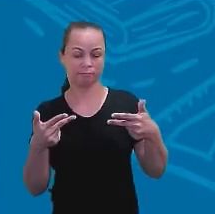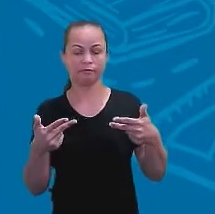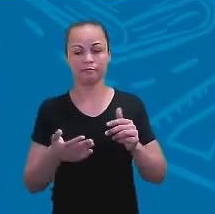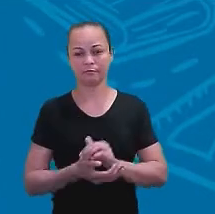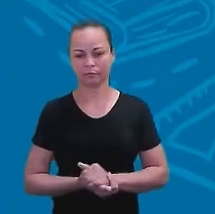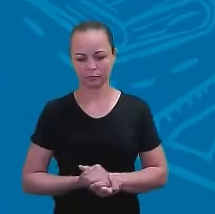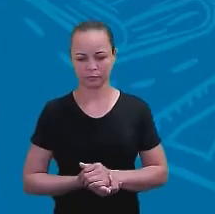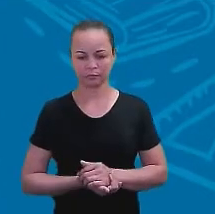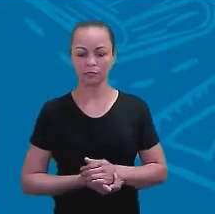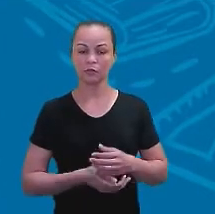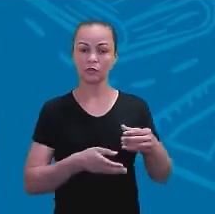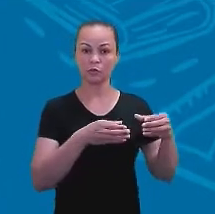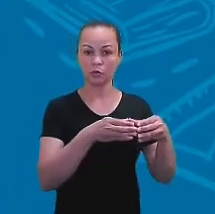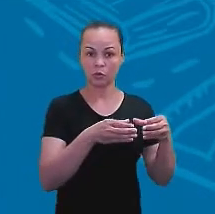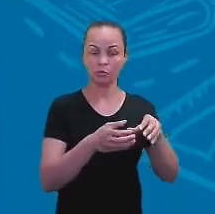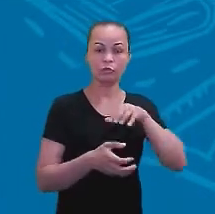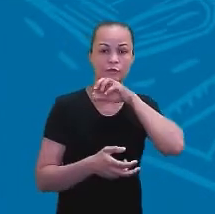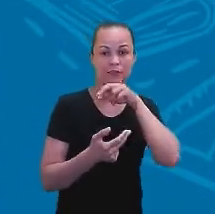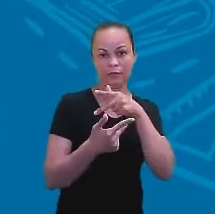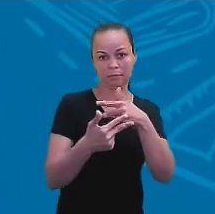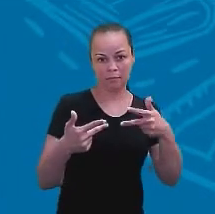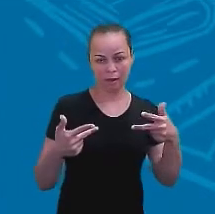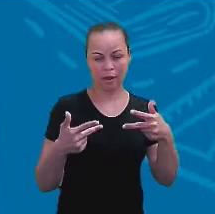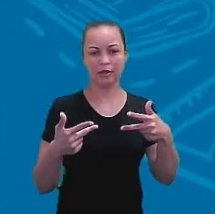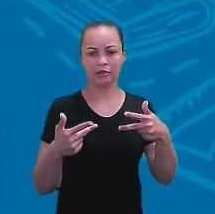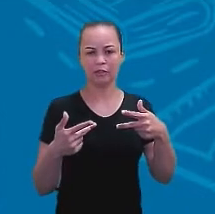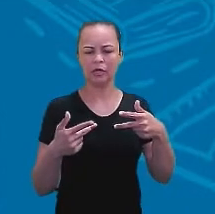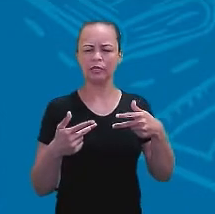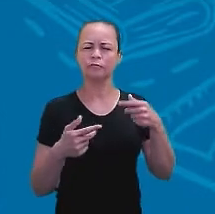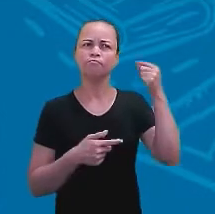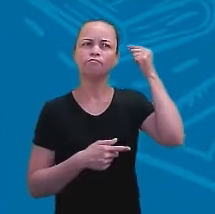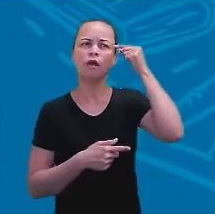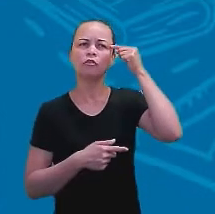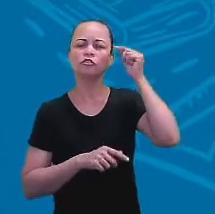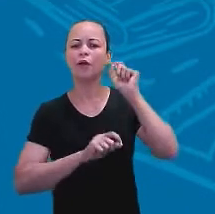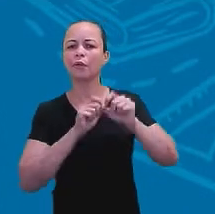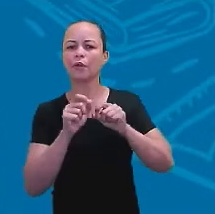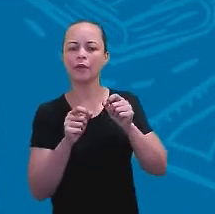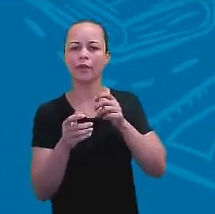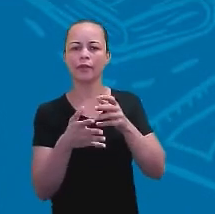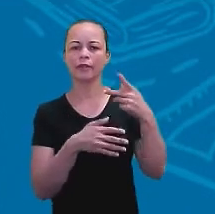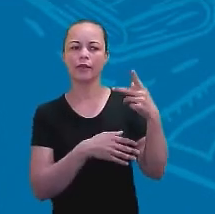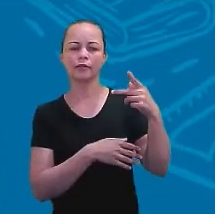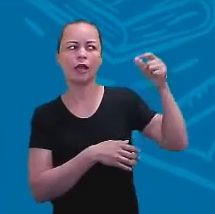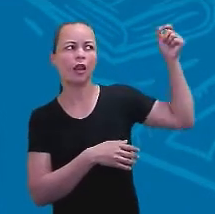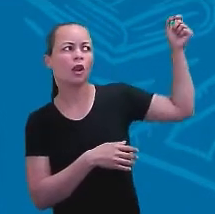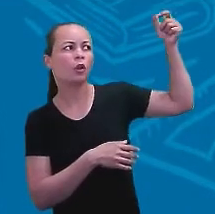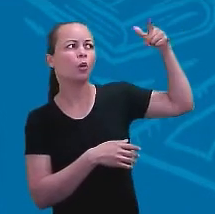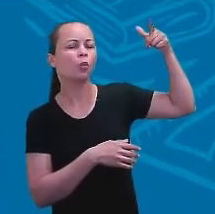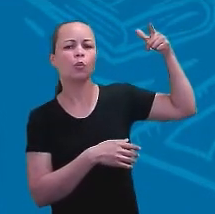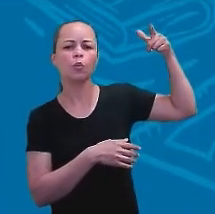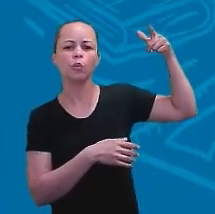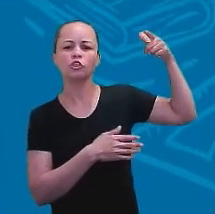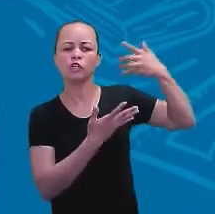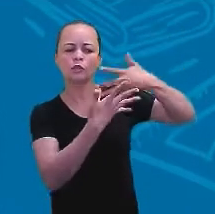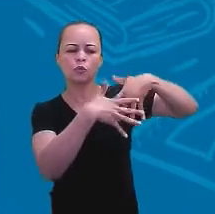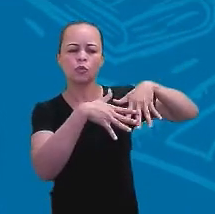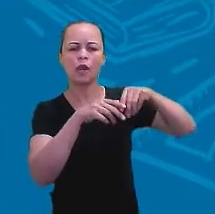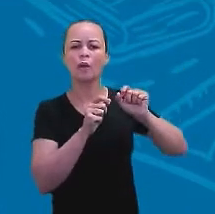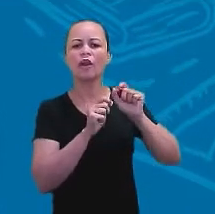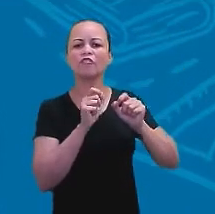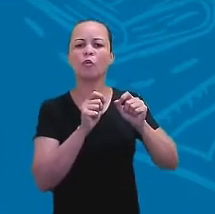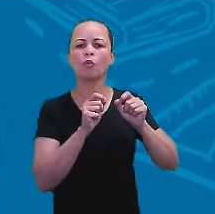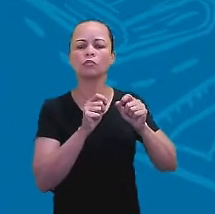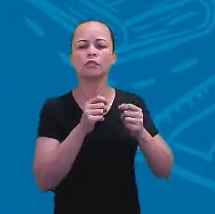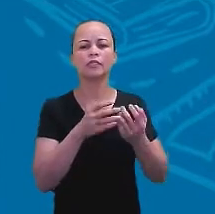animais, a gente deve imaginar que essa luz natural, ela é fonte de calor. E o